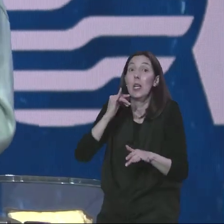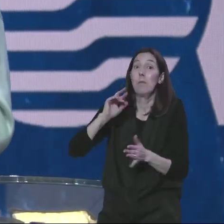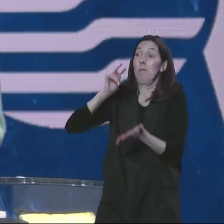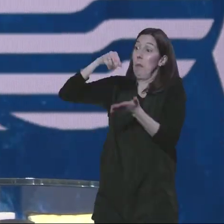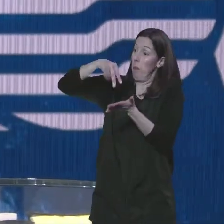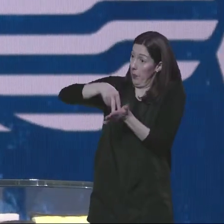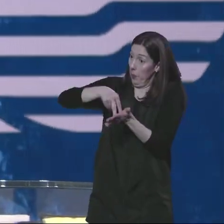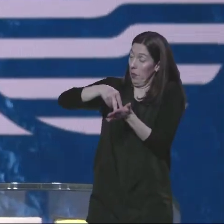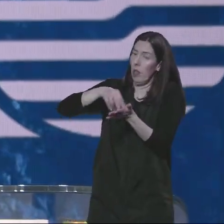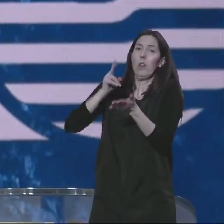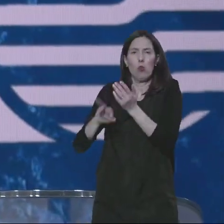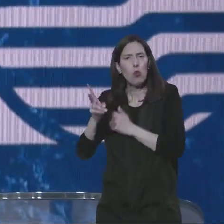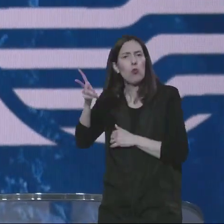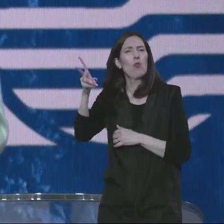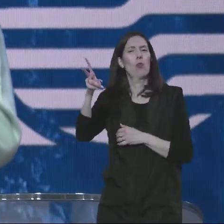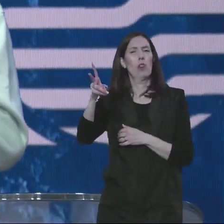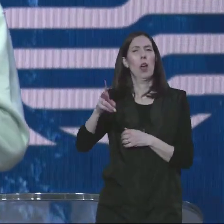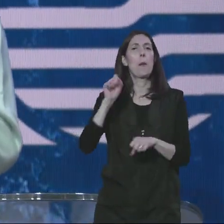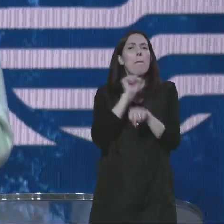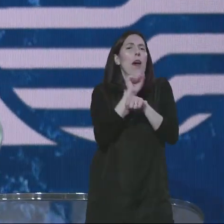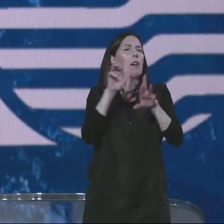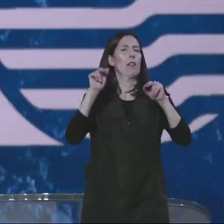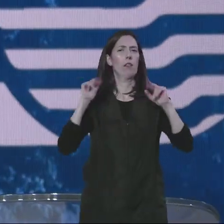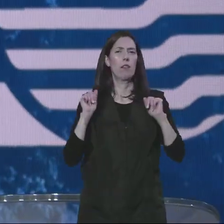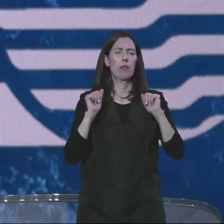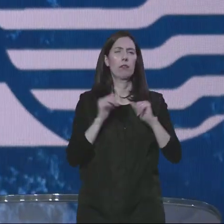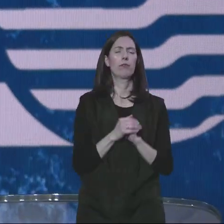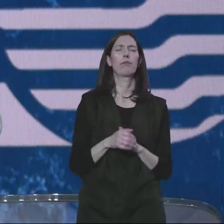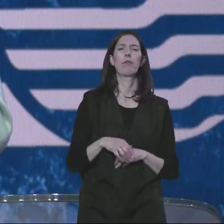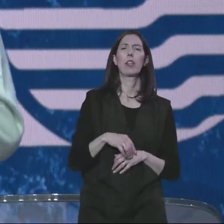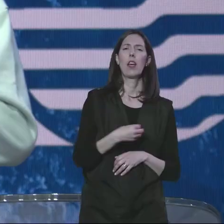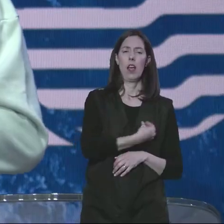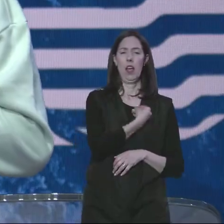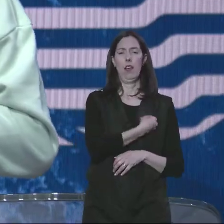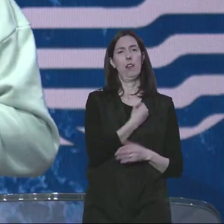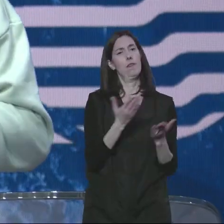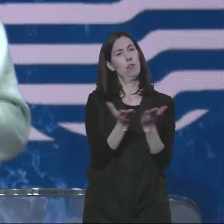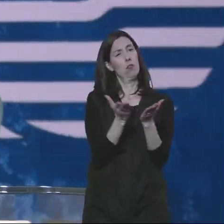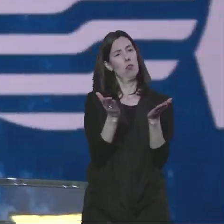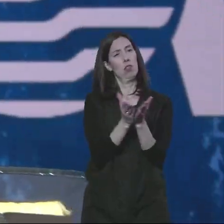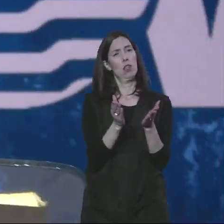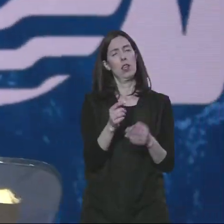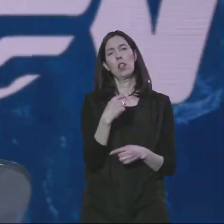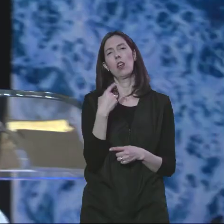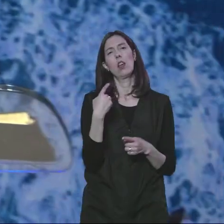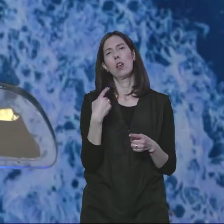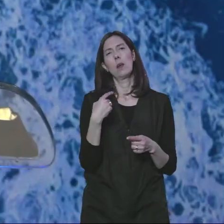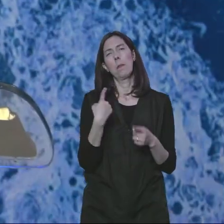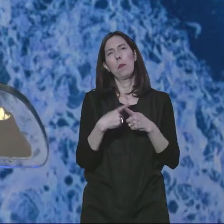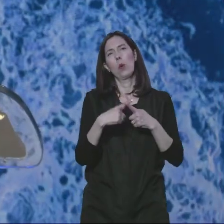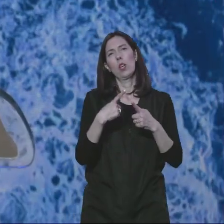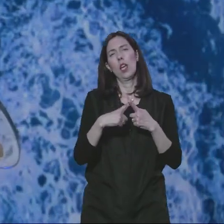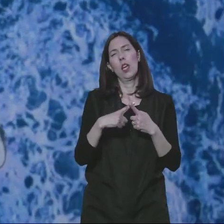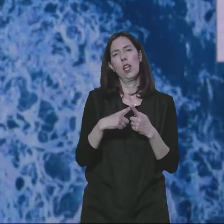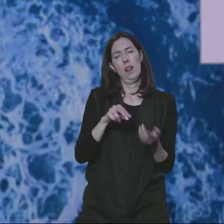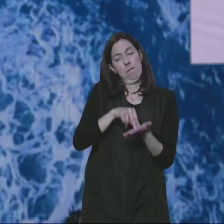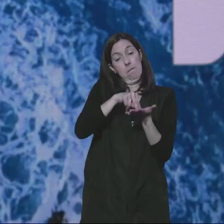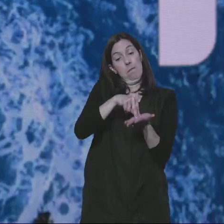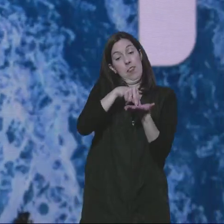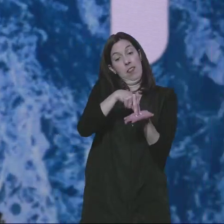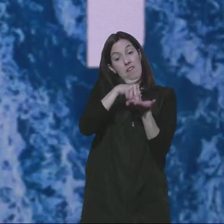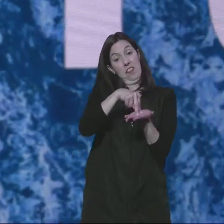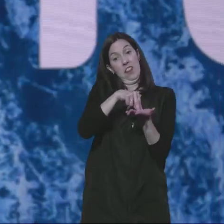O que faz diferença na vida de um cristão não é o quanto ele consegue ficar de